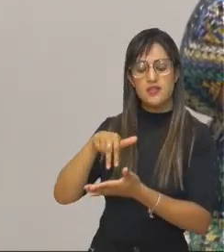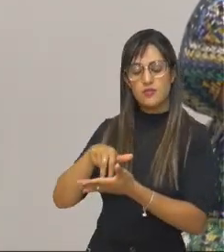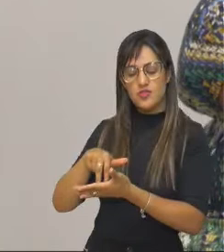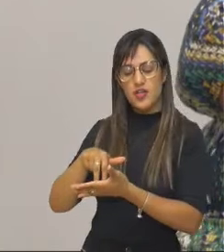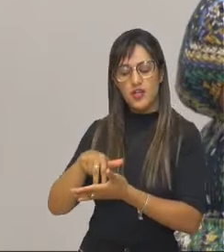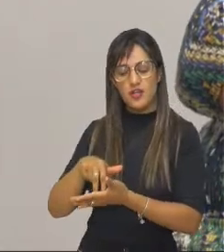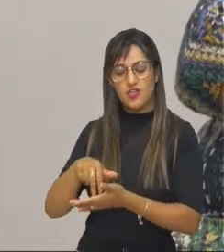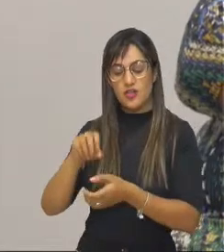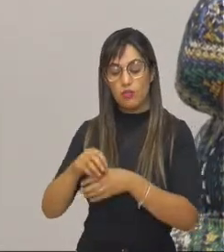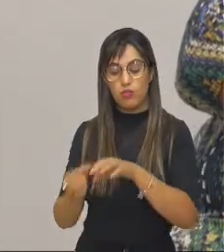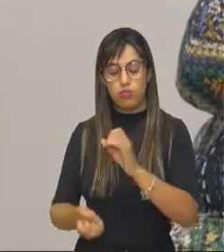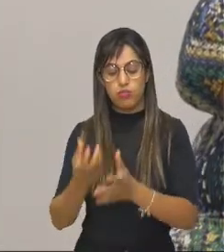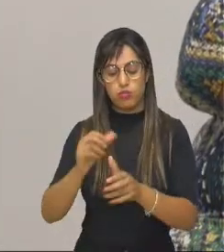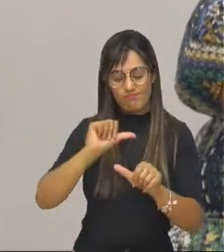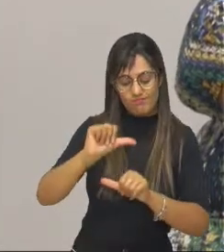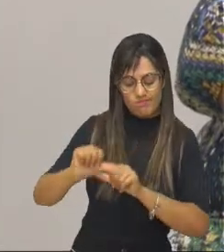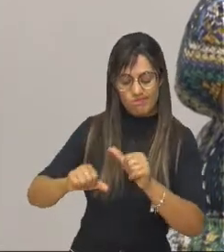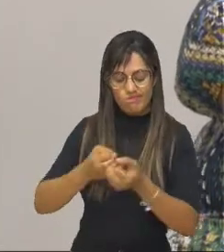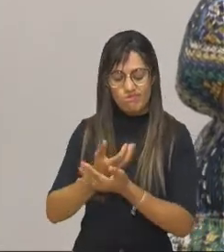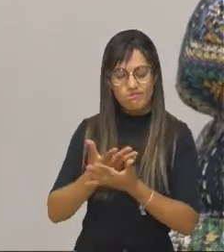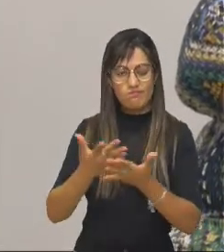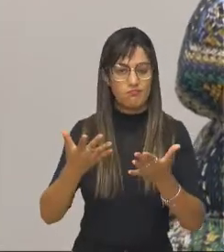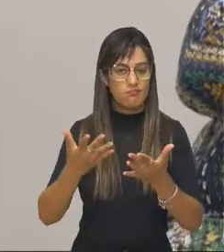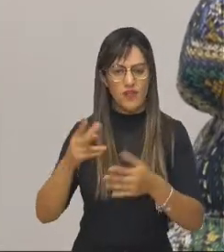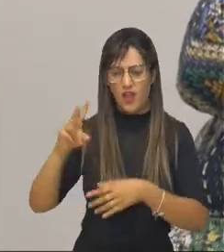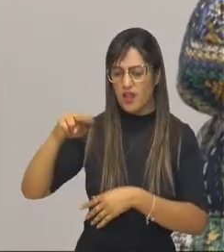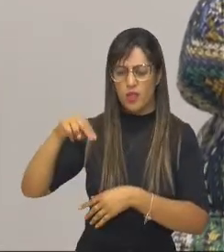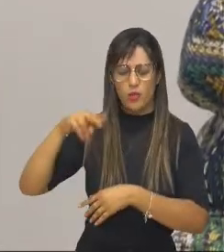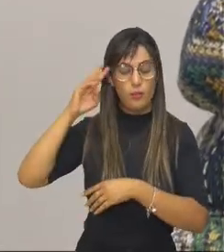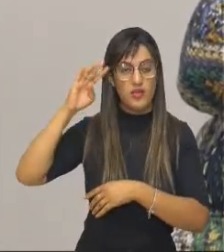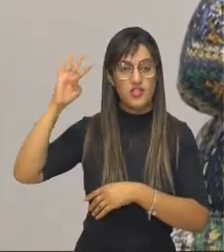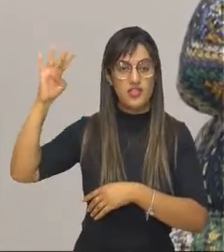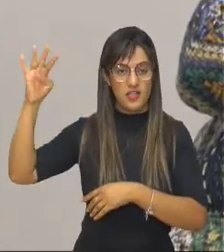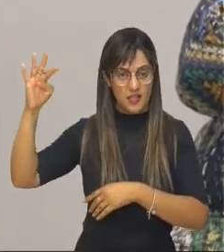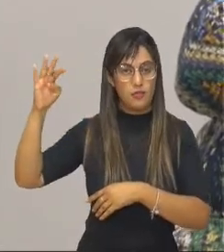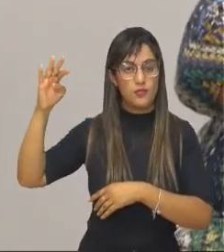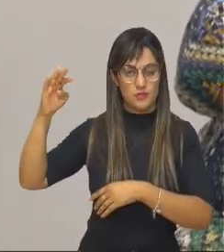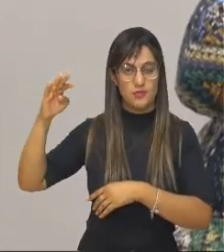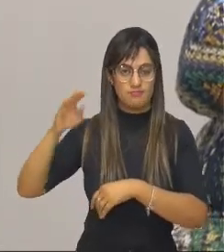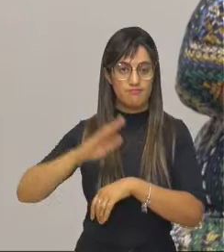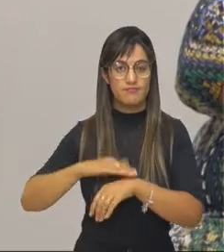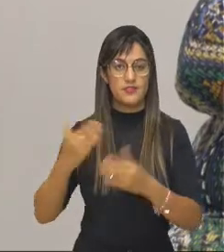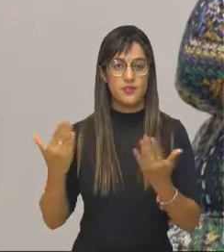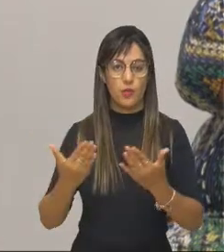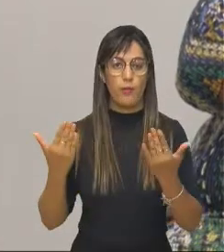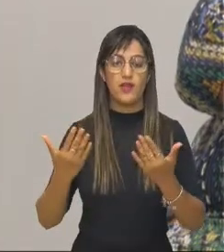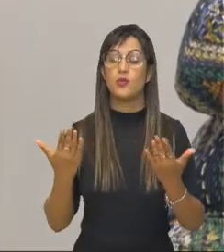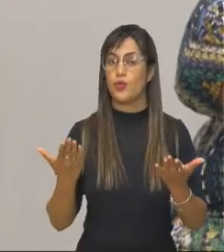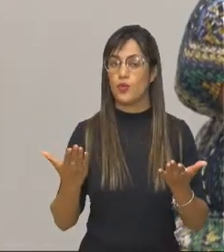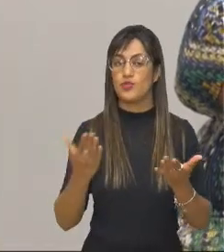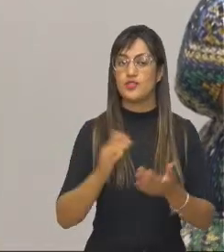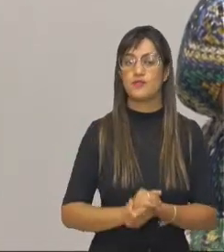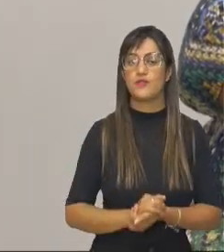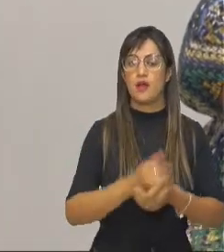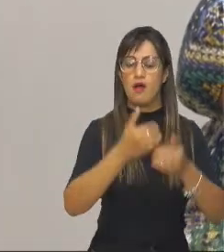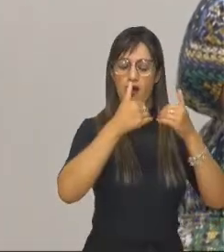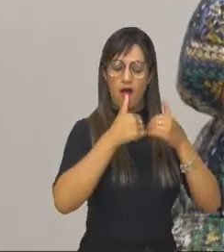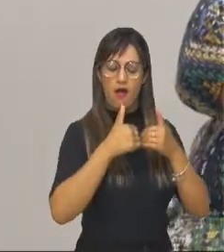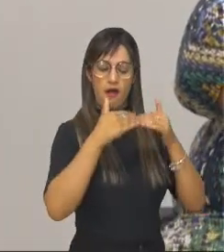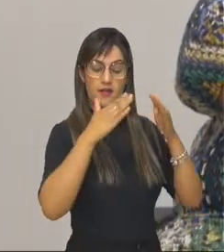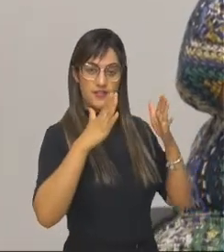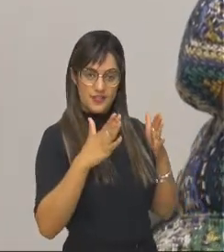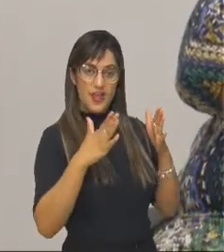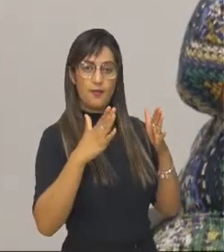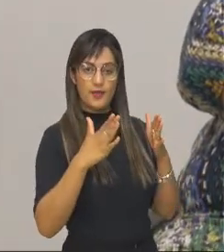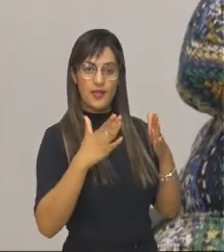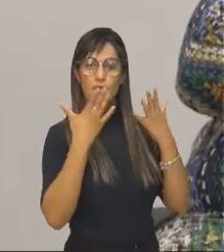imagina. Igual 5 anos atrás, a gente nem imaginaria esse espaço hoje aqui. Então, que a gente possa se abrir, porque a gente nem imagina ainda, né, mas que vai vir,